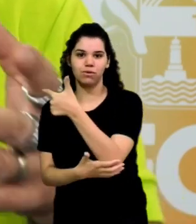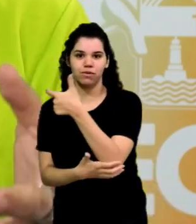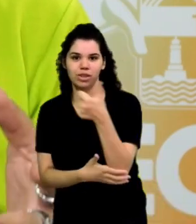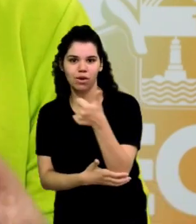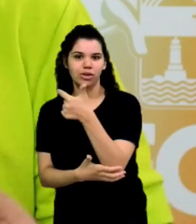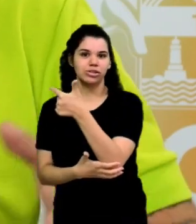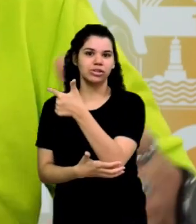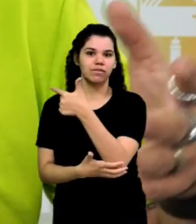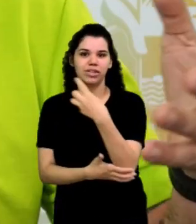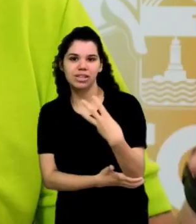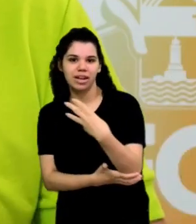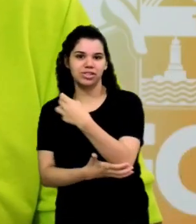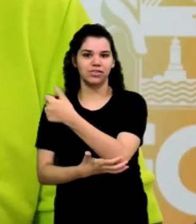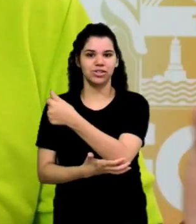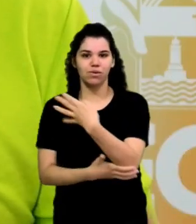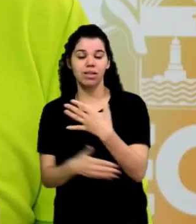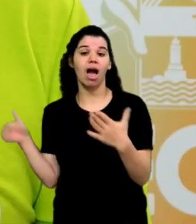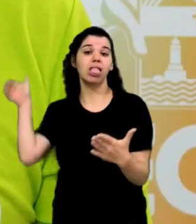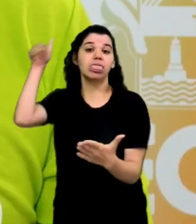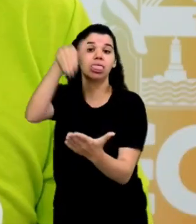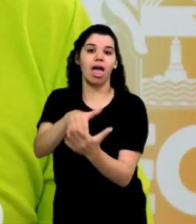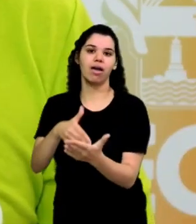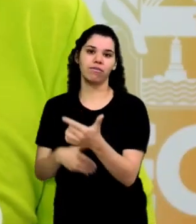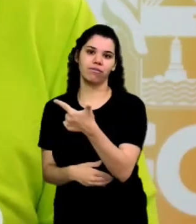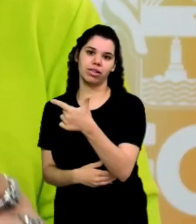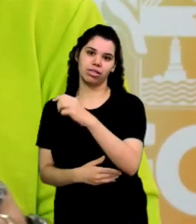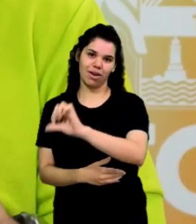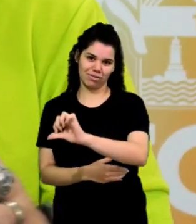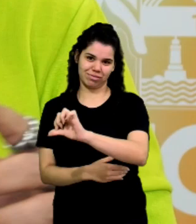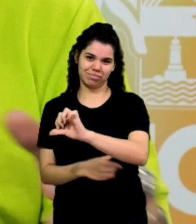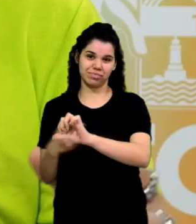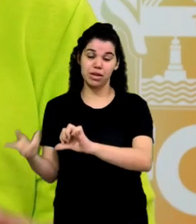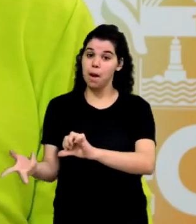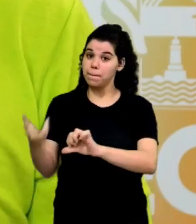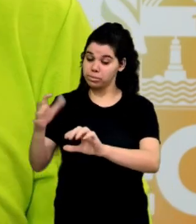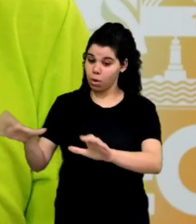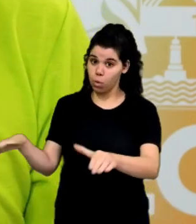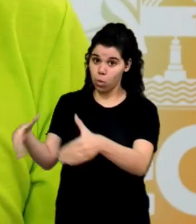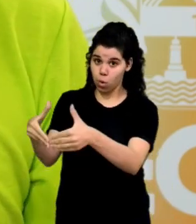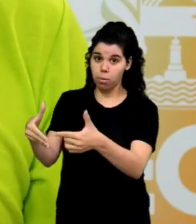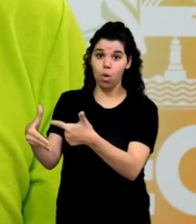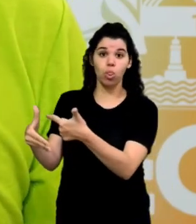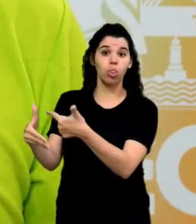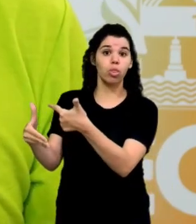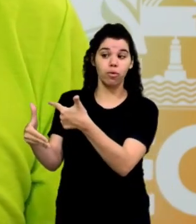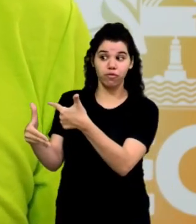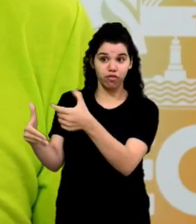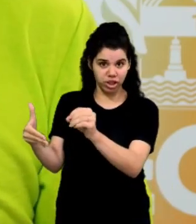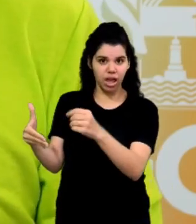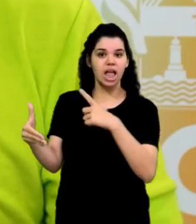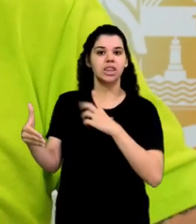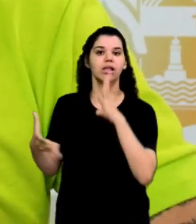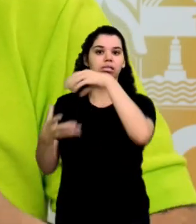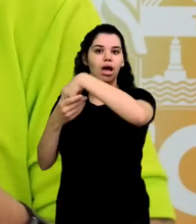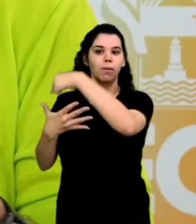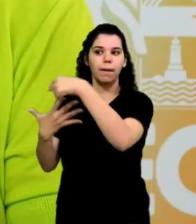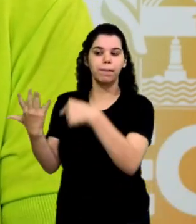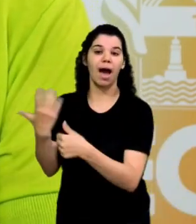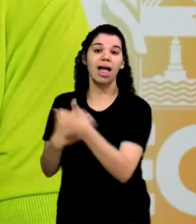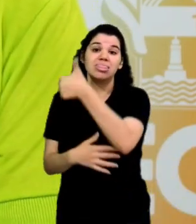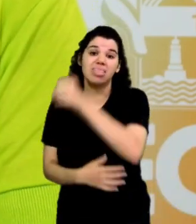22, 23 até 29. Observa que essa família do 20 é composta por 10 números. Então